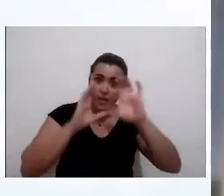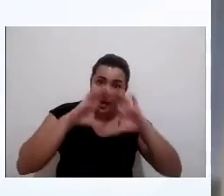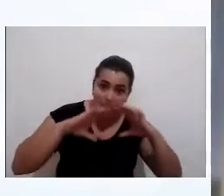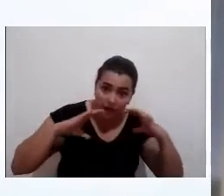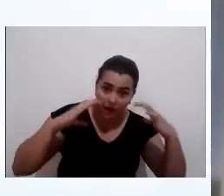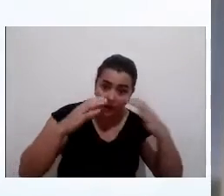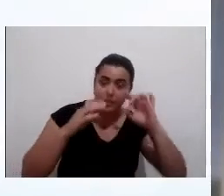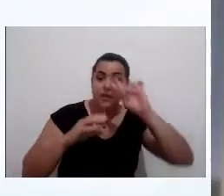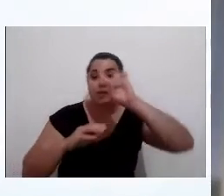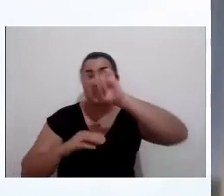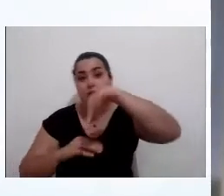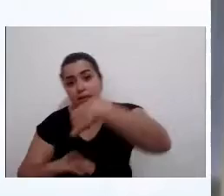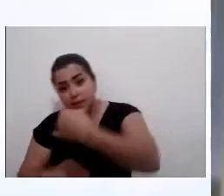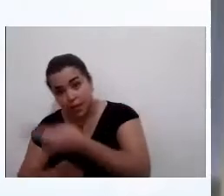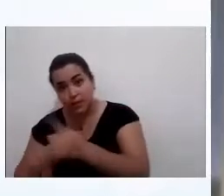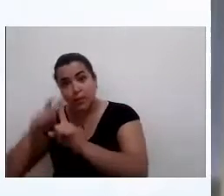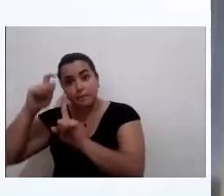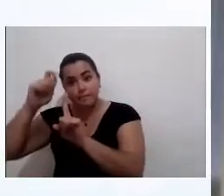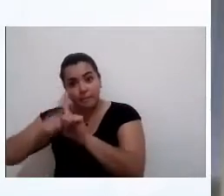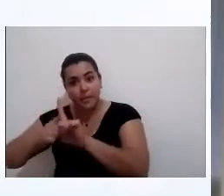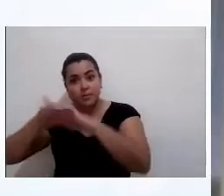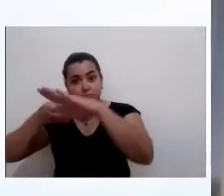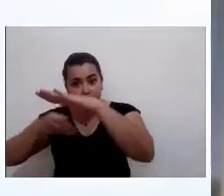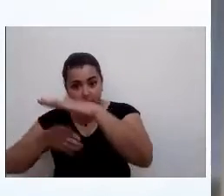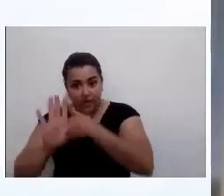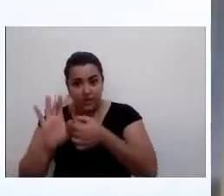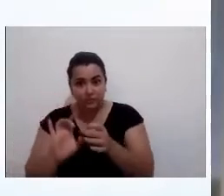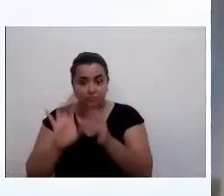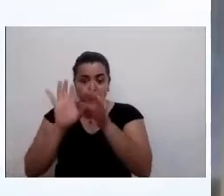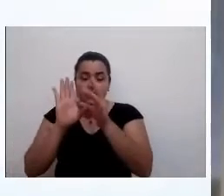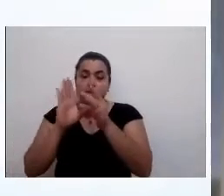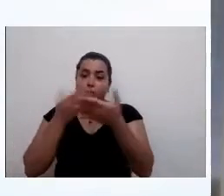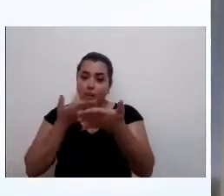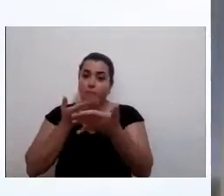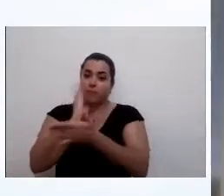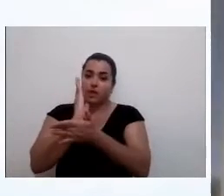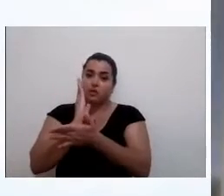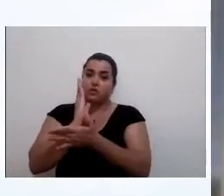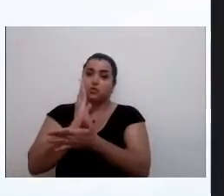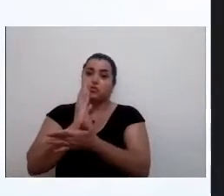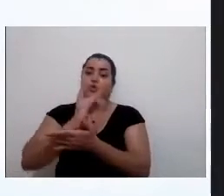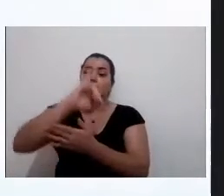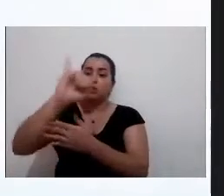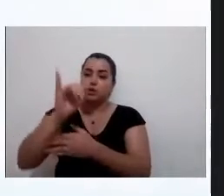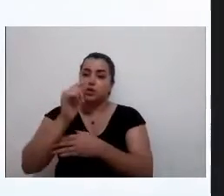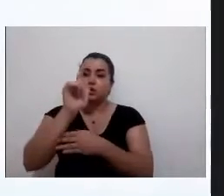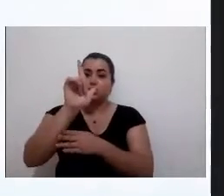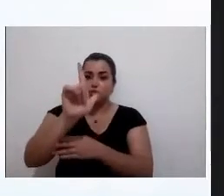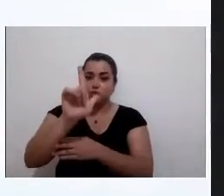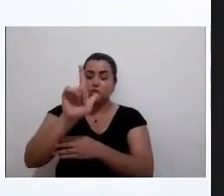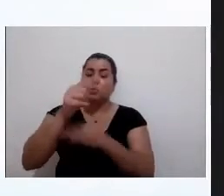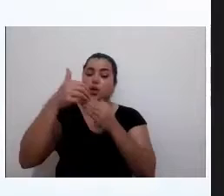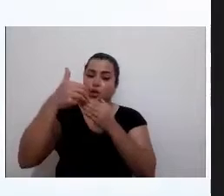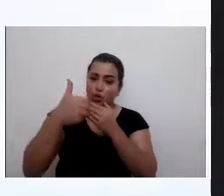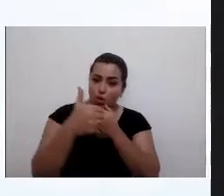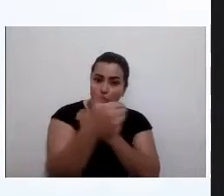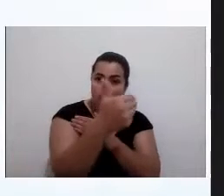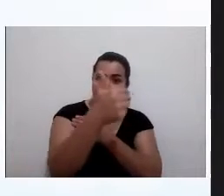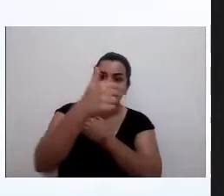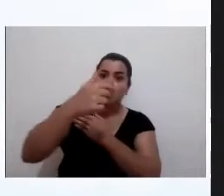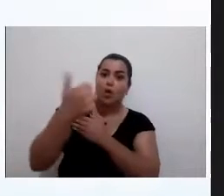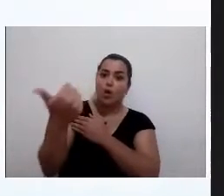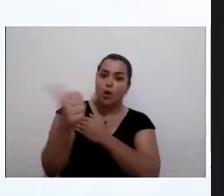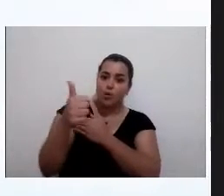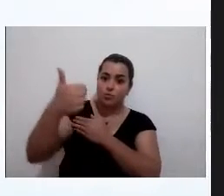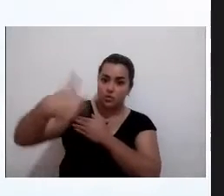Congresso, ela leva meses para poder entrar, porque ela foi aprovada em julho e vigorou a partir de novembro. Começou a vigorar a partir de 11 de novembro.